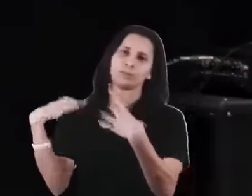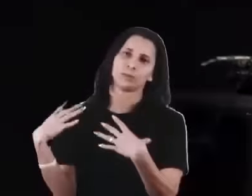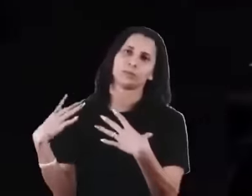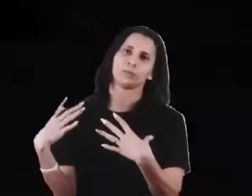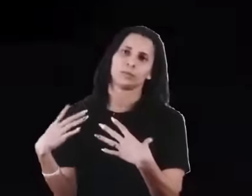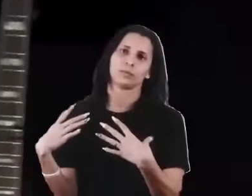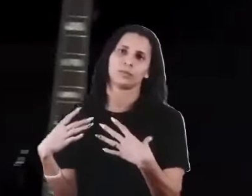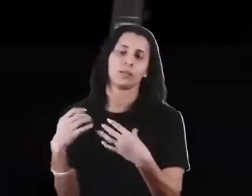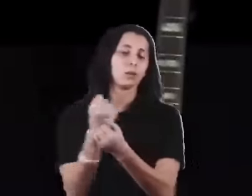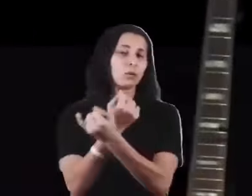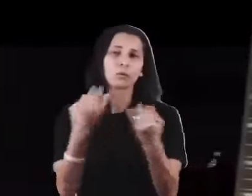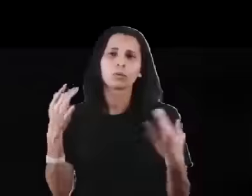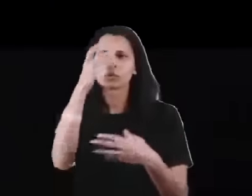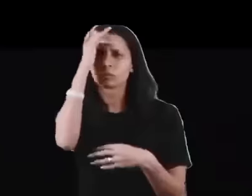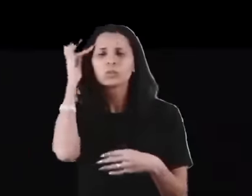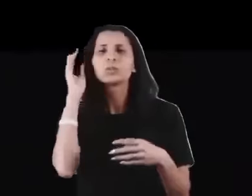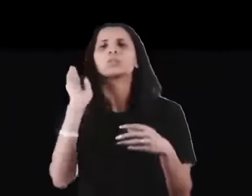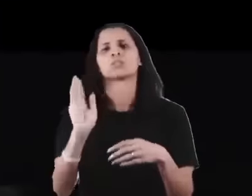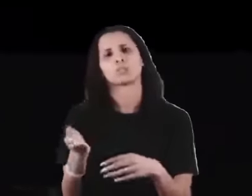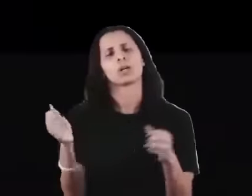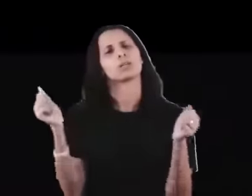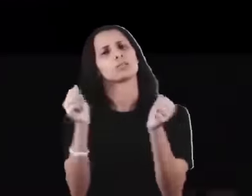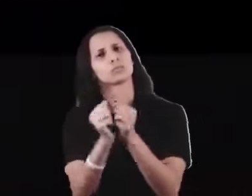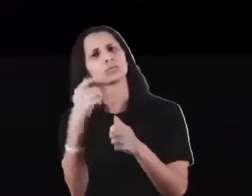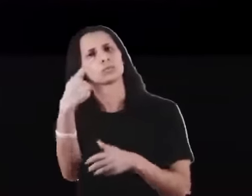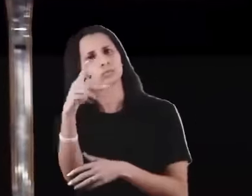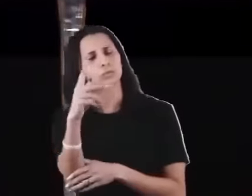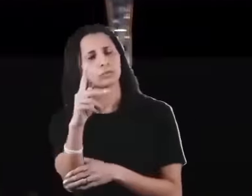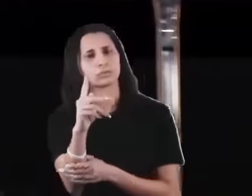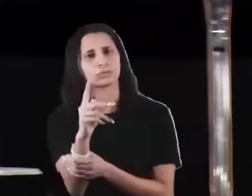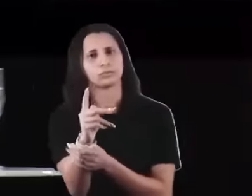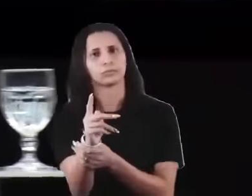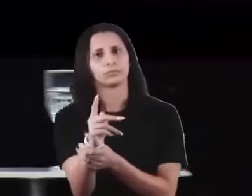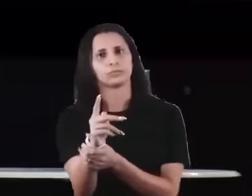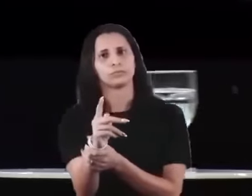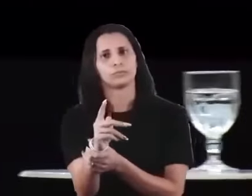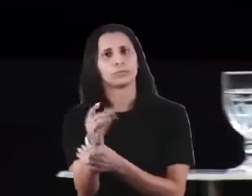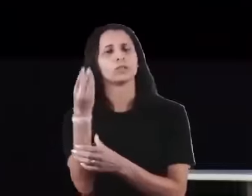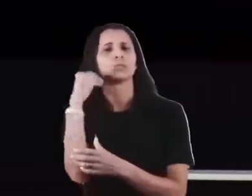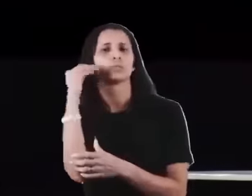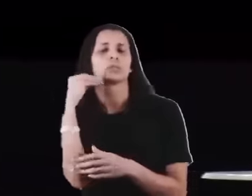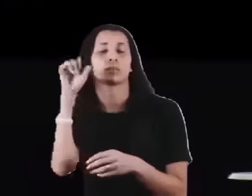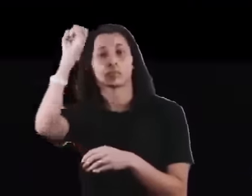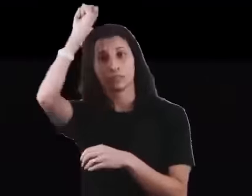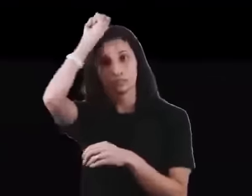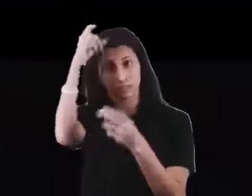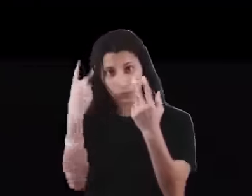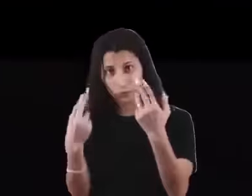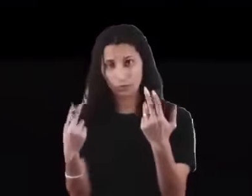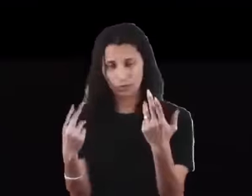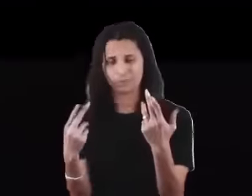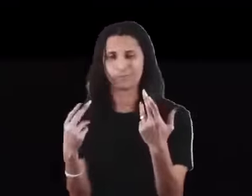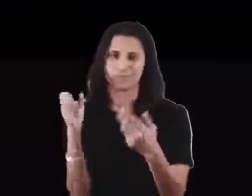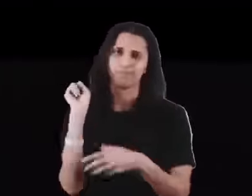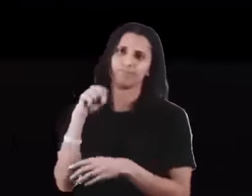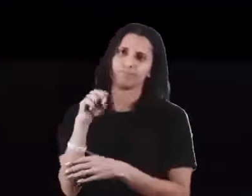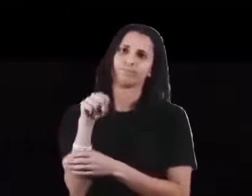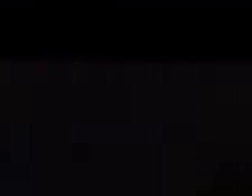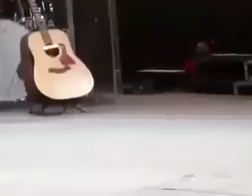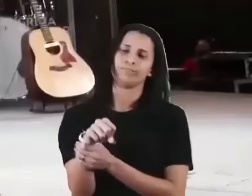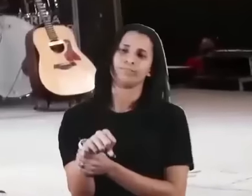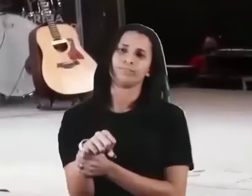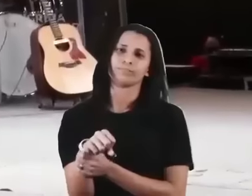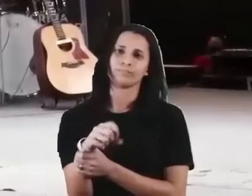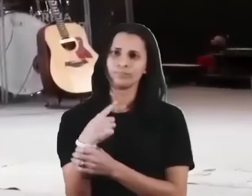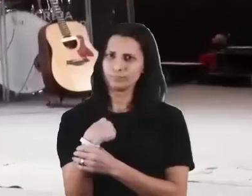quantas pessoas na já não passaram na sua vida a experiência de uma Sara não é é a né gente me